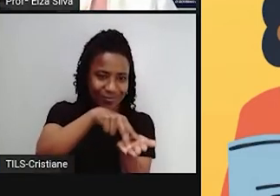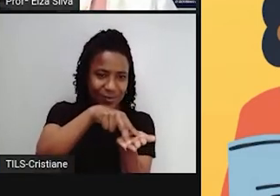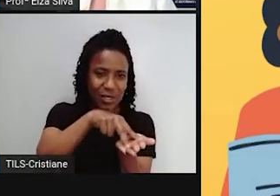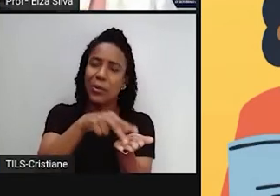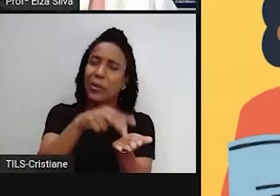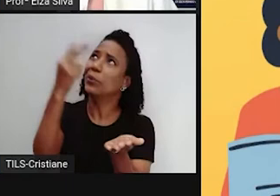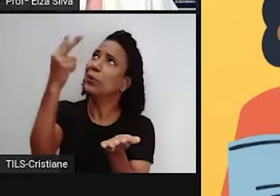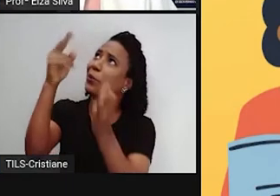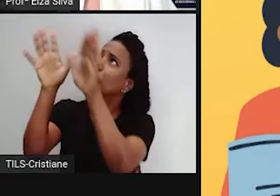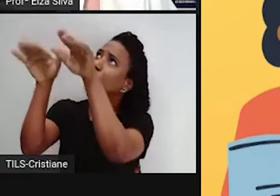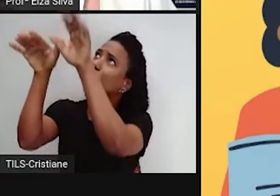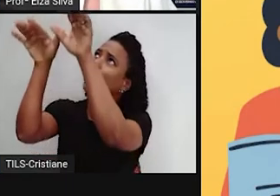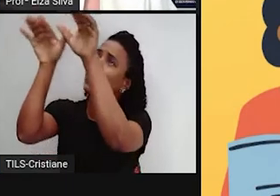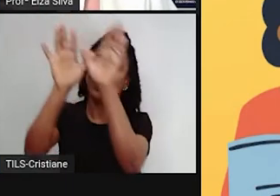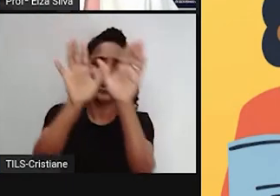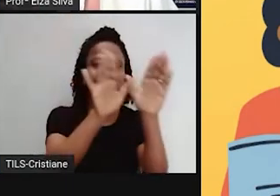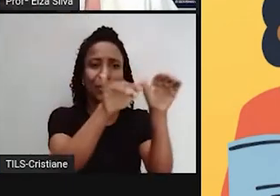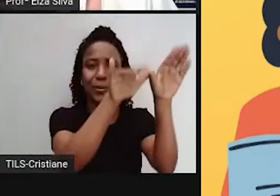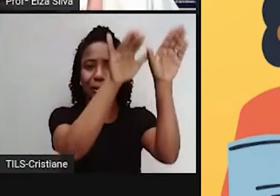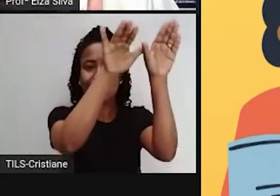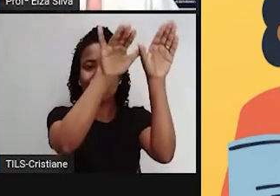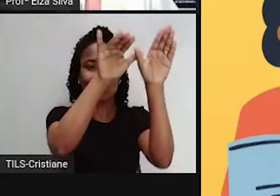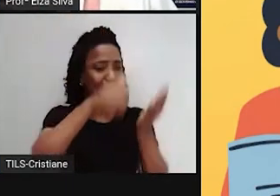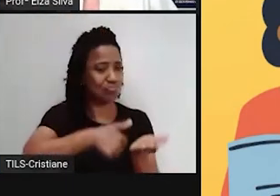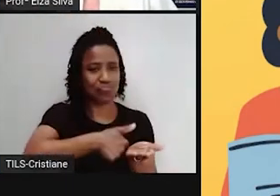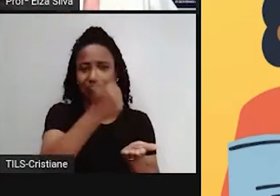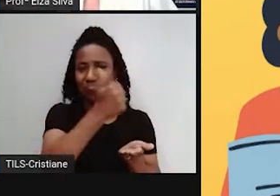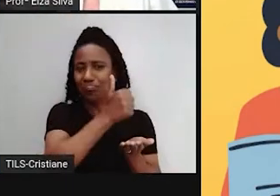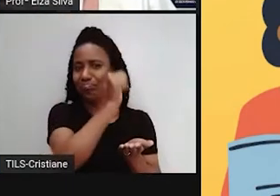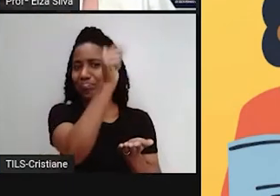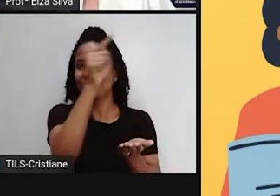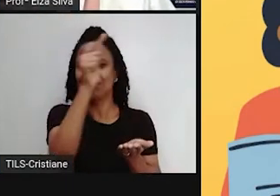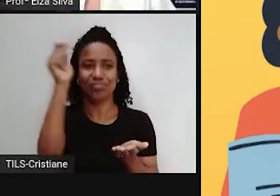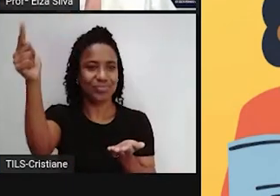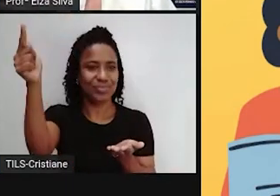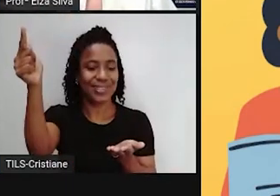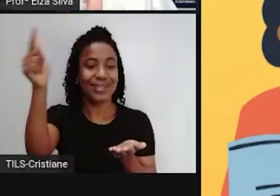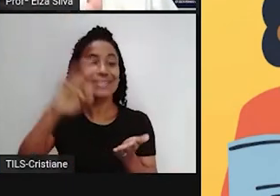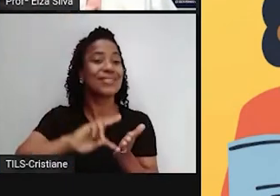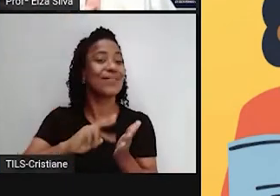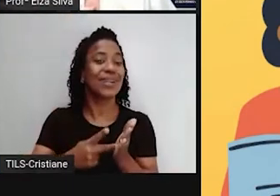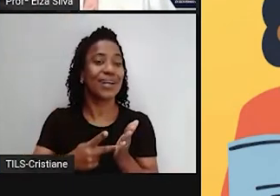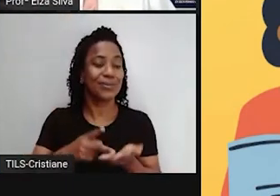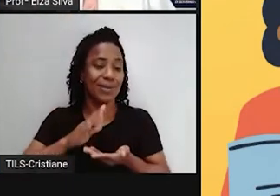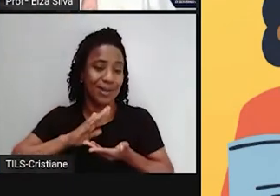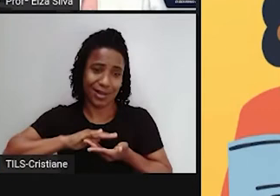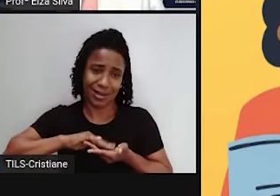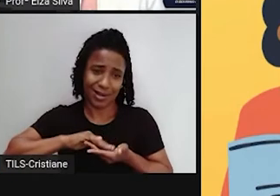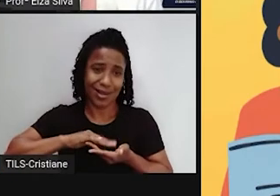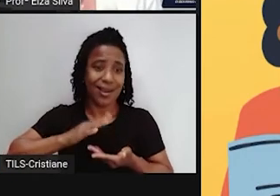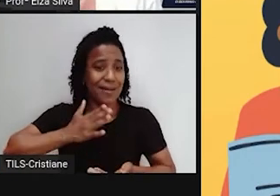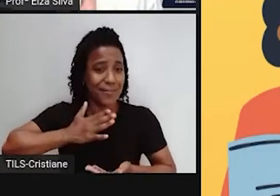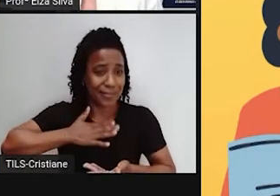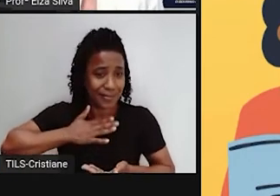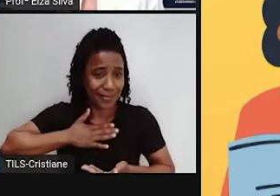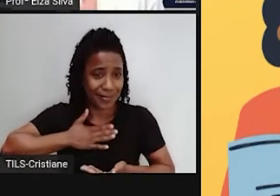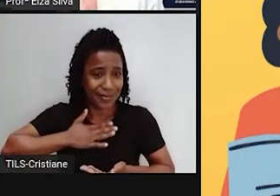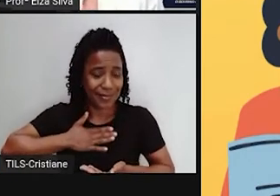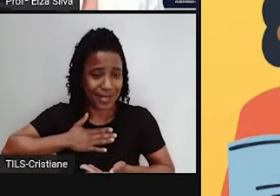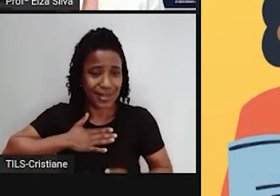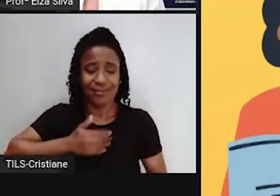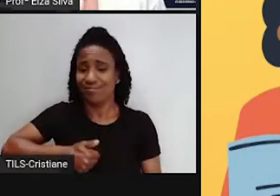as coisas que temos são mais valiosas do que aquelas que desejamos ter. Então a gente